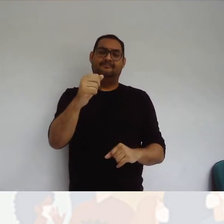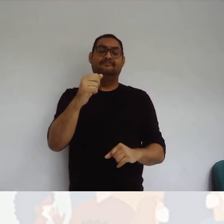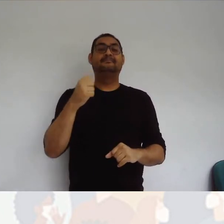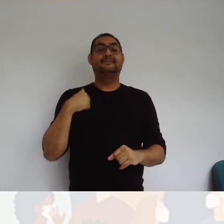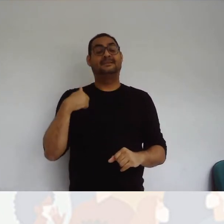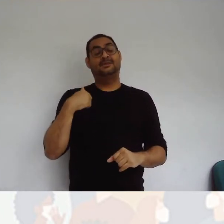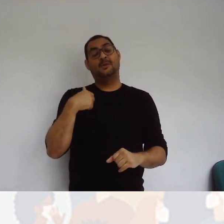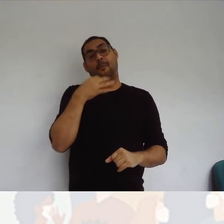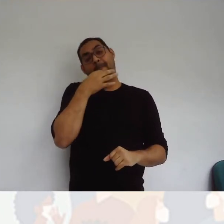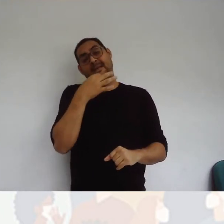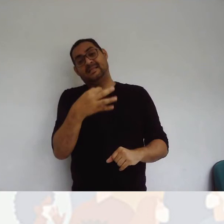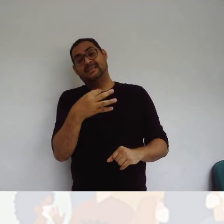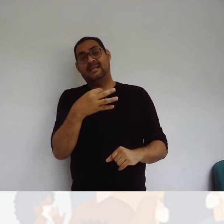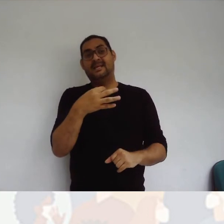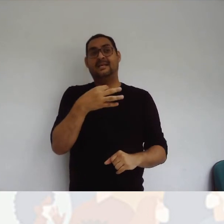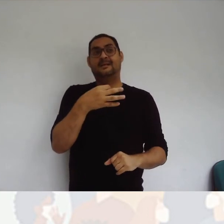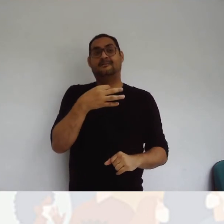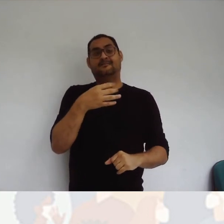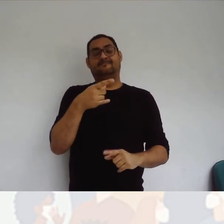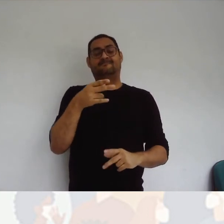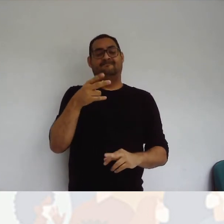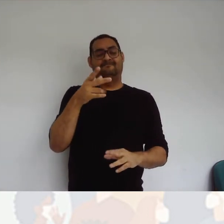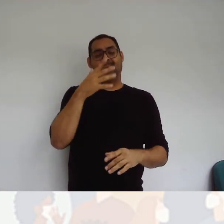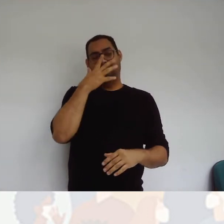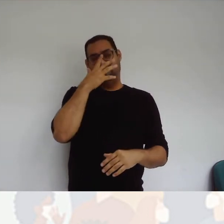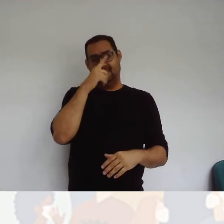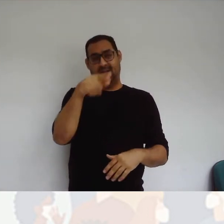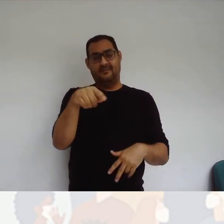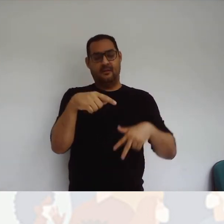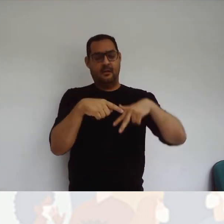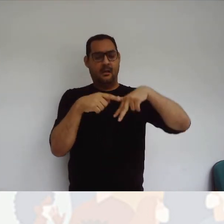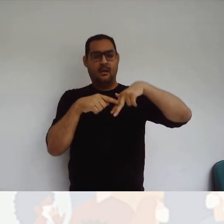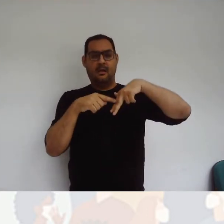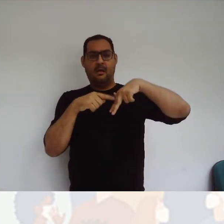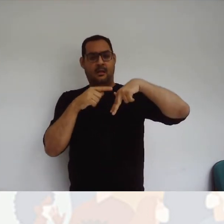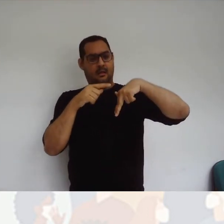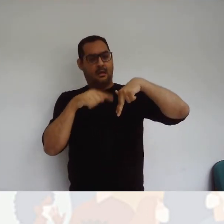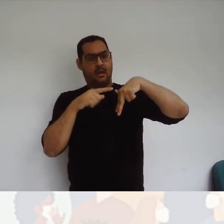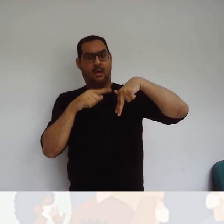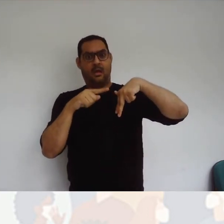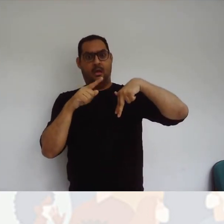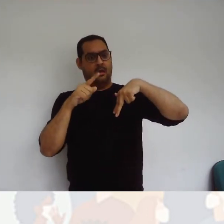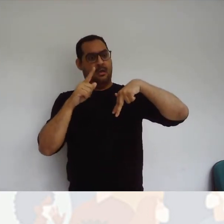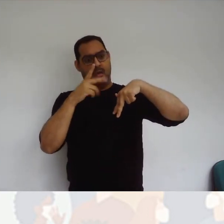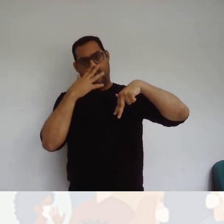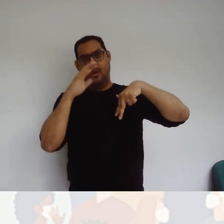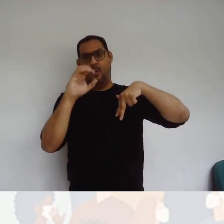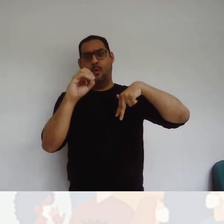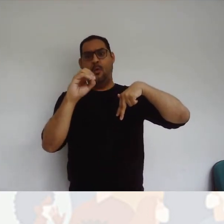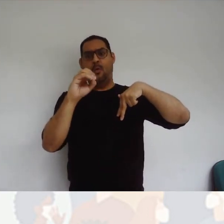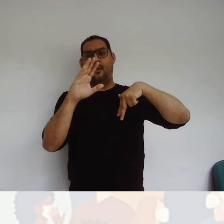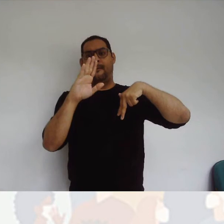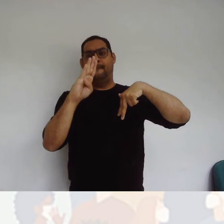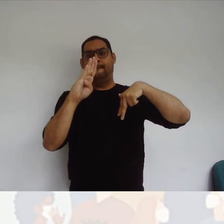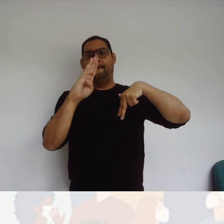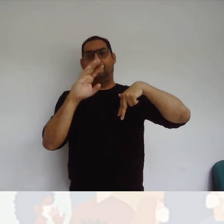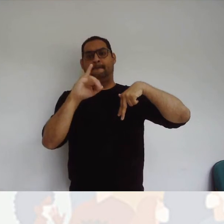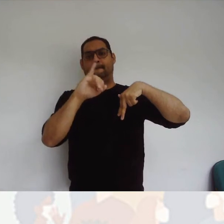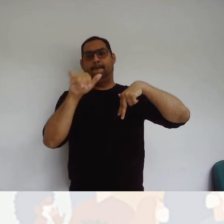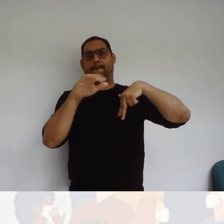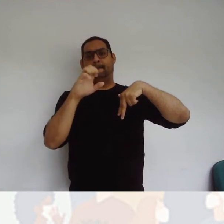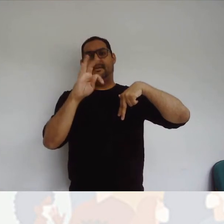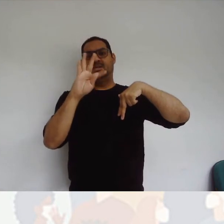eu pensei sobre esse aspecto de objetificação da pessoa, né?